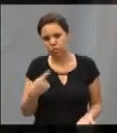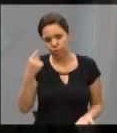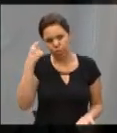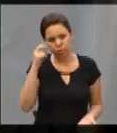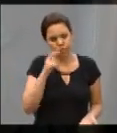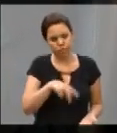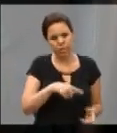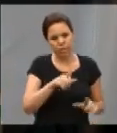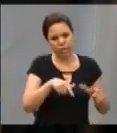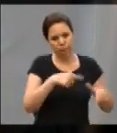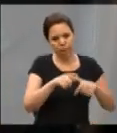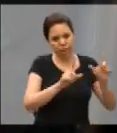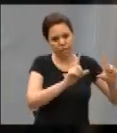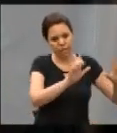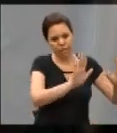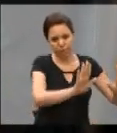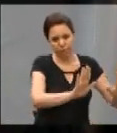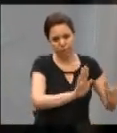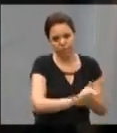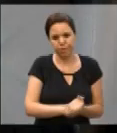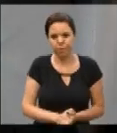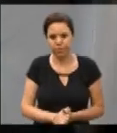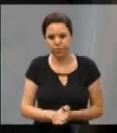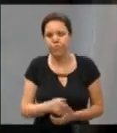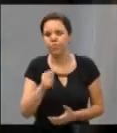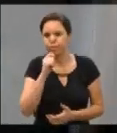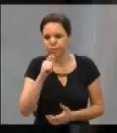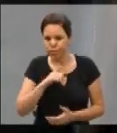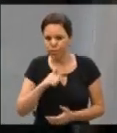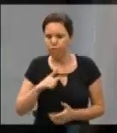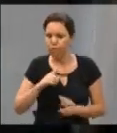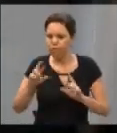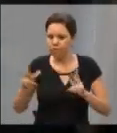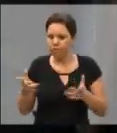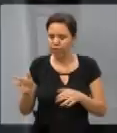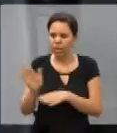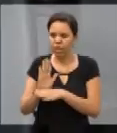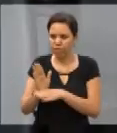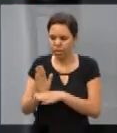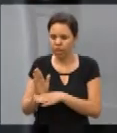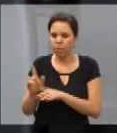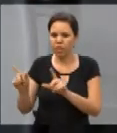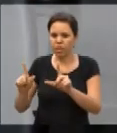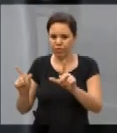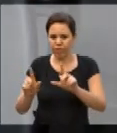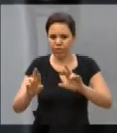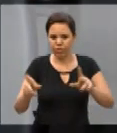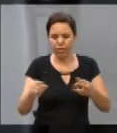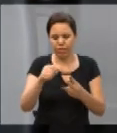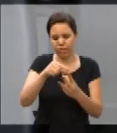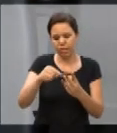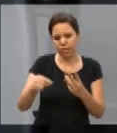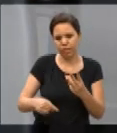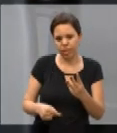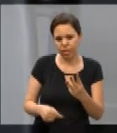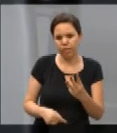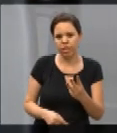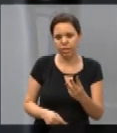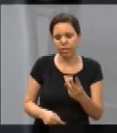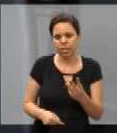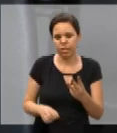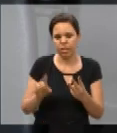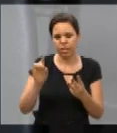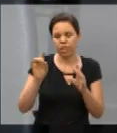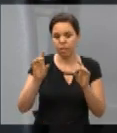vê, a gente está mais televisão ali, a gente fala, não, peraí, ainda tem essa diferença, mesmo de cinema para TV. São 3 chavinhas, né? São 3 chavinhas,